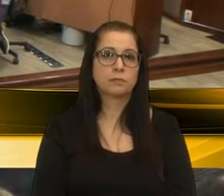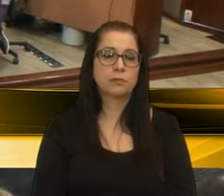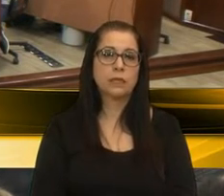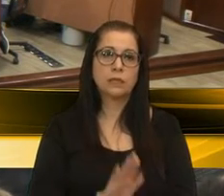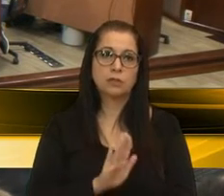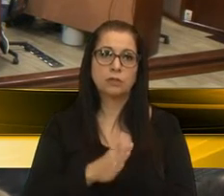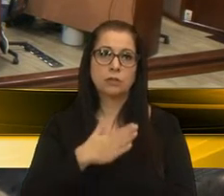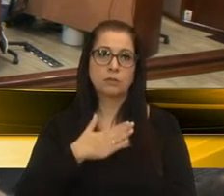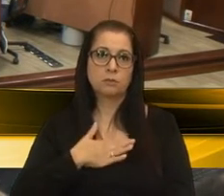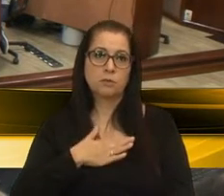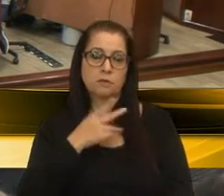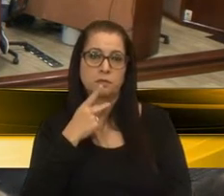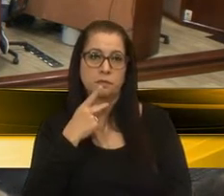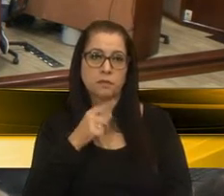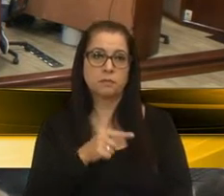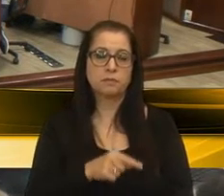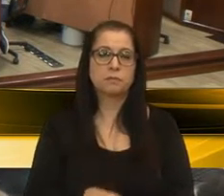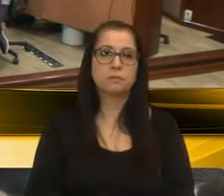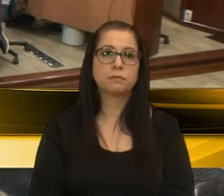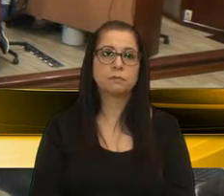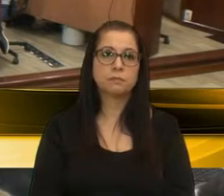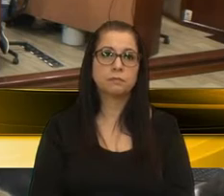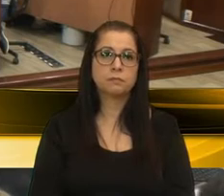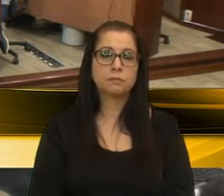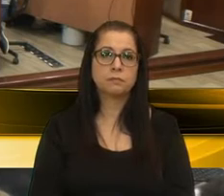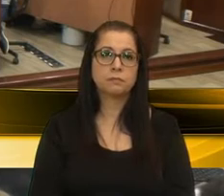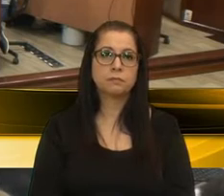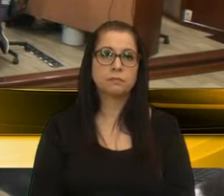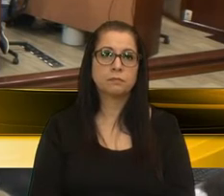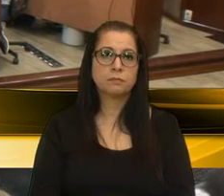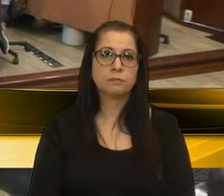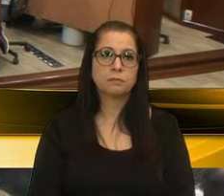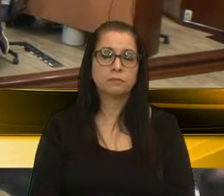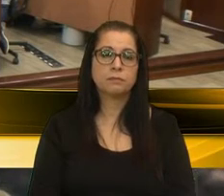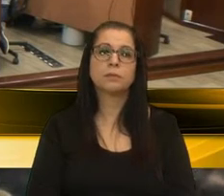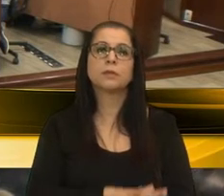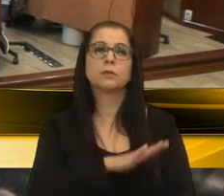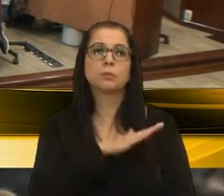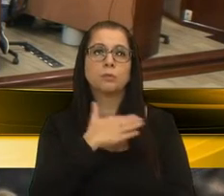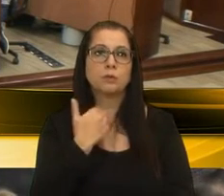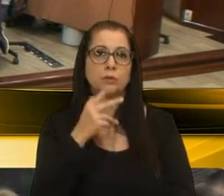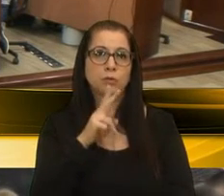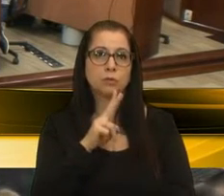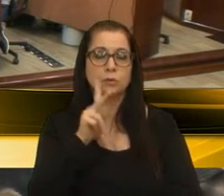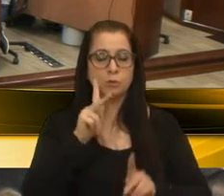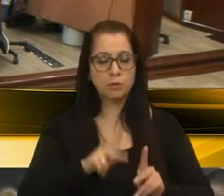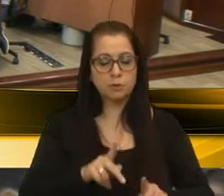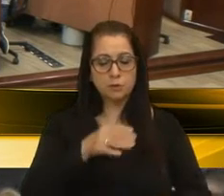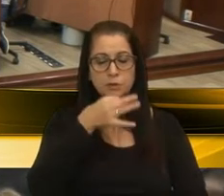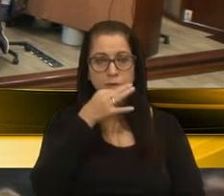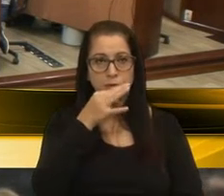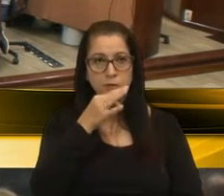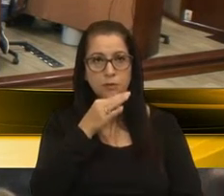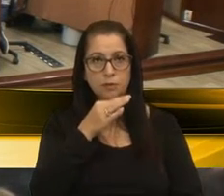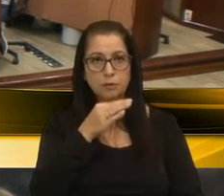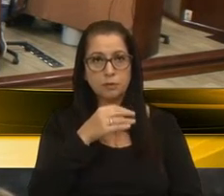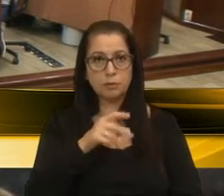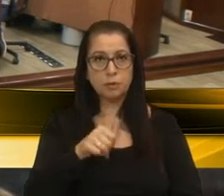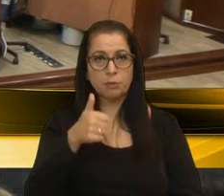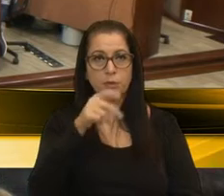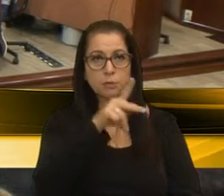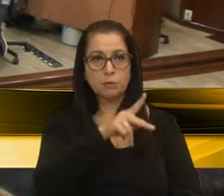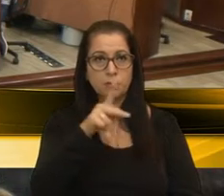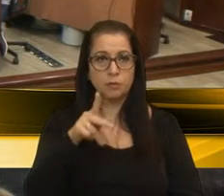Deixar o meu registro em função do passamento de duas pessoas de nossa cidade de Caxias do Sul. Em primeiro lugar, o